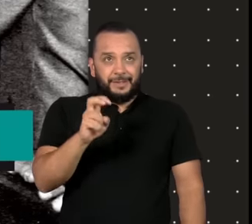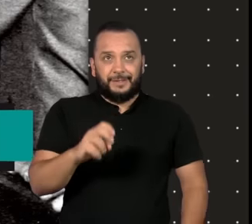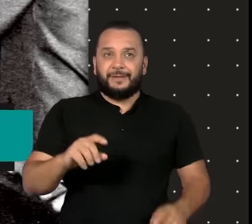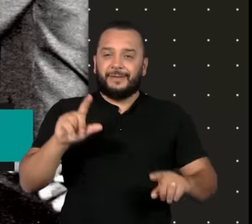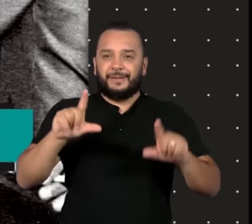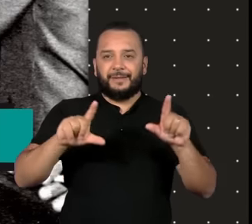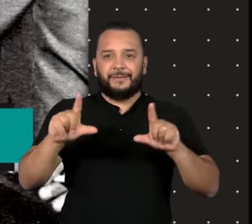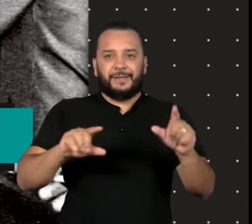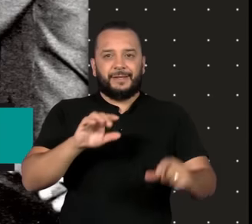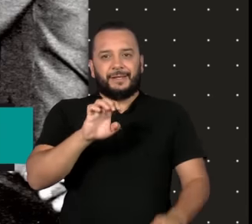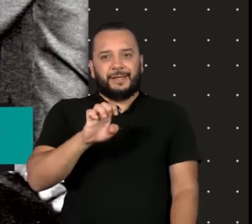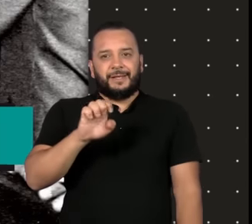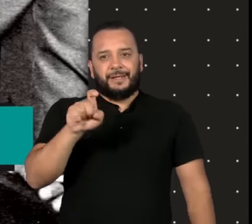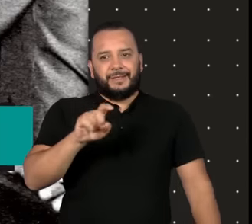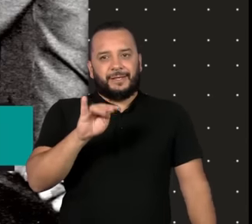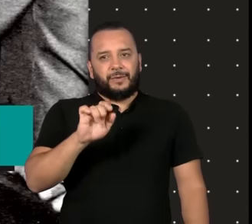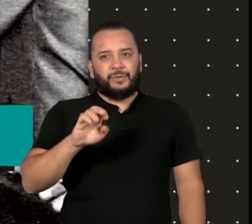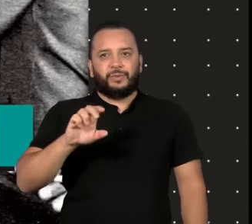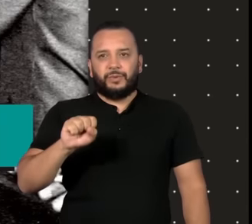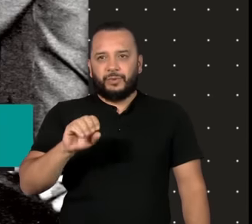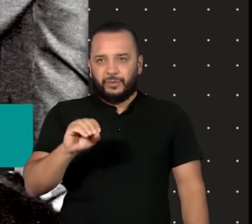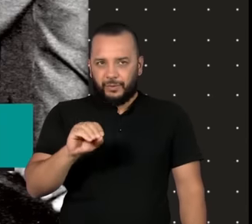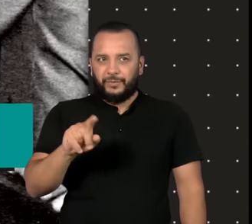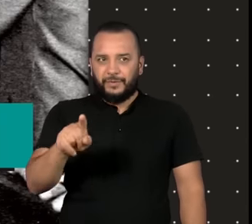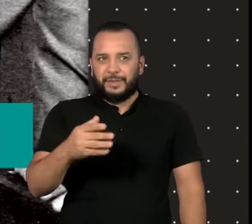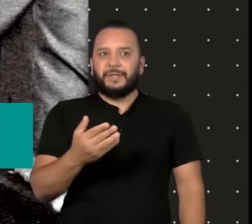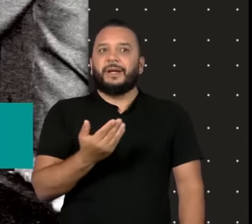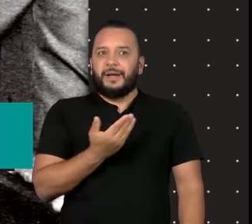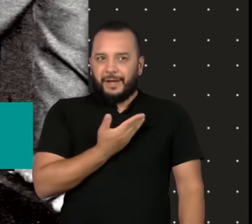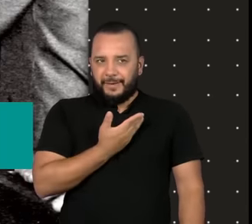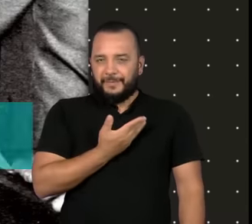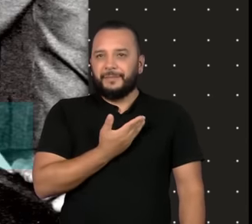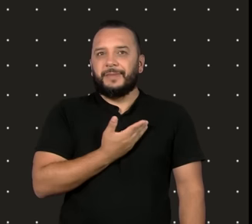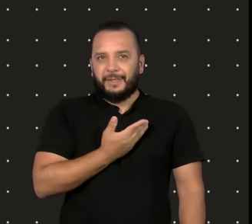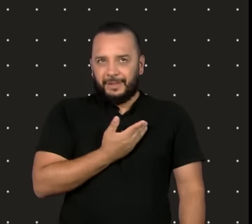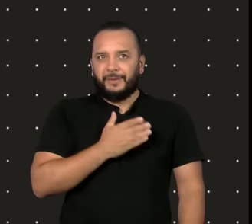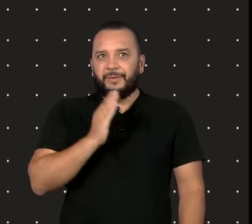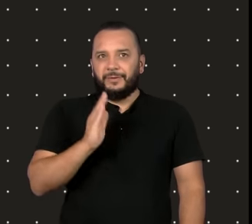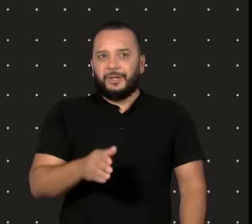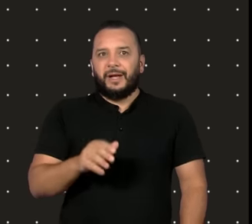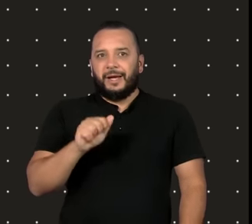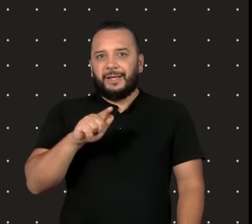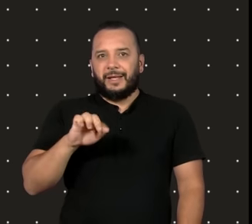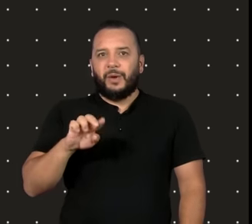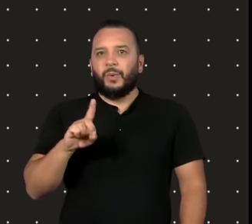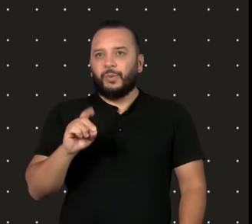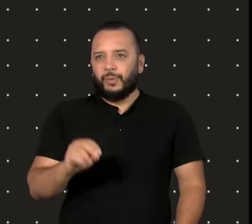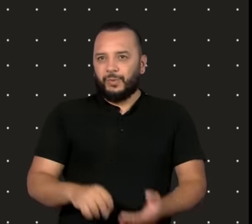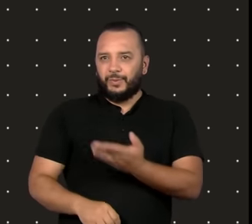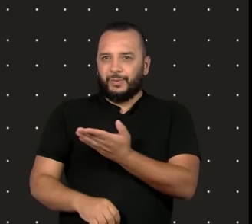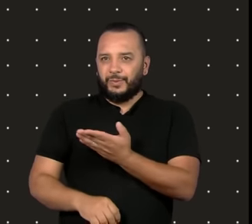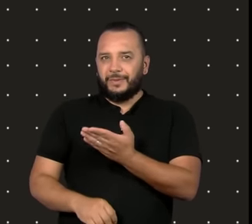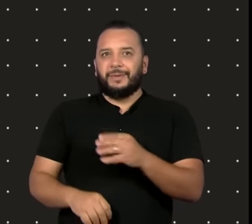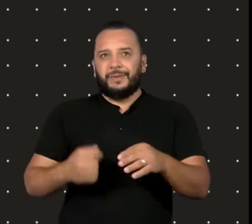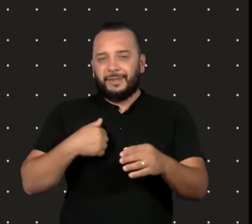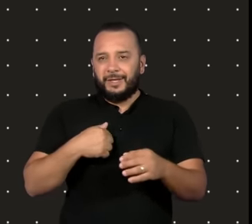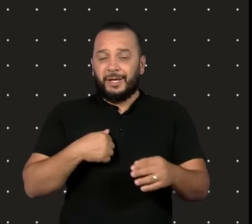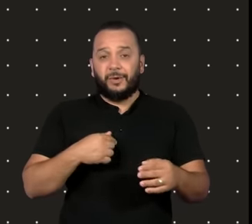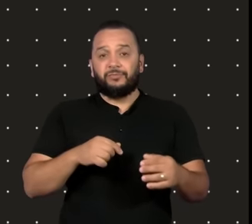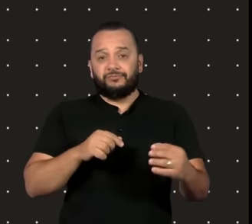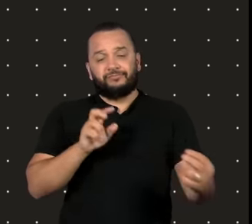1965, na TV Excélsior. Você entrou fazendo um dos amigos do galã, que era o Agnaldo Raiol. Foi quando nós nos conhecemos,